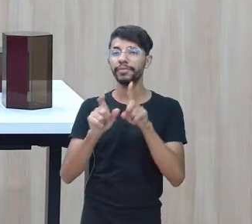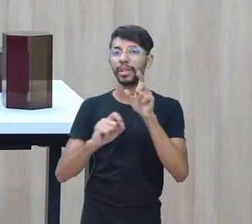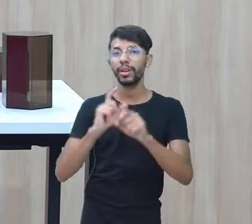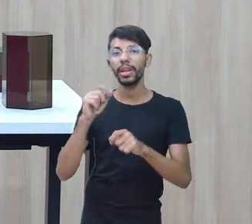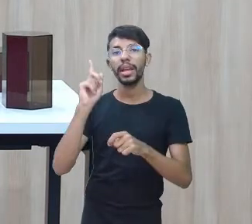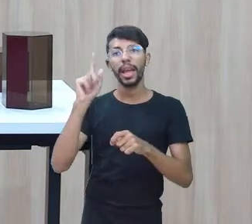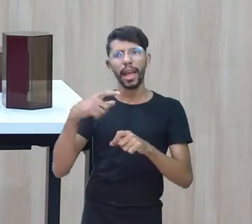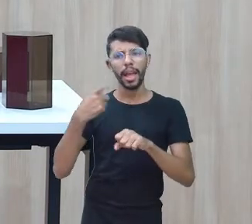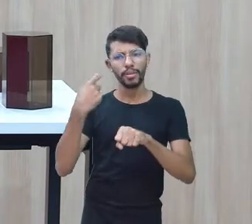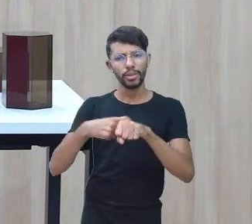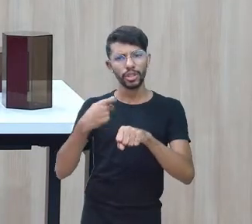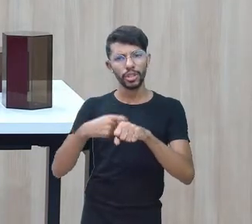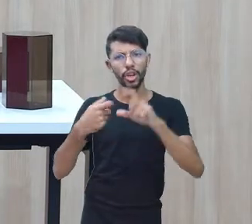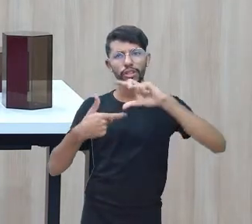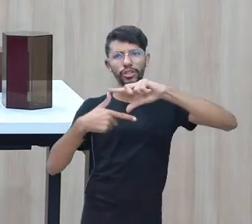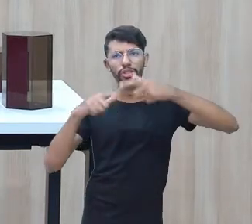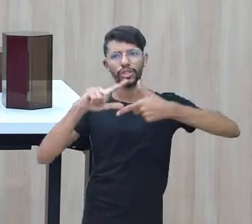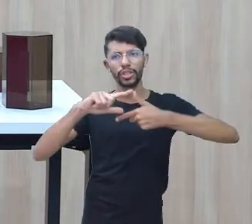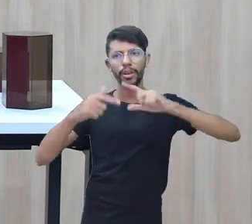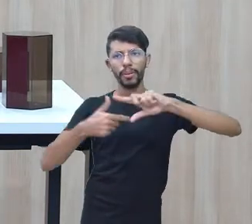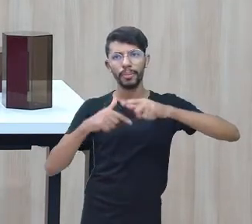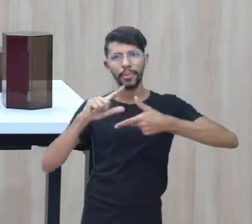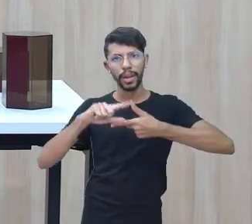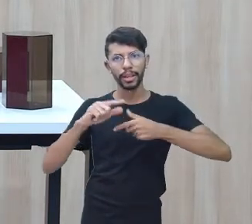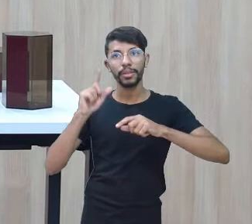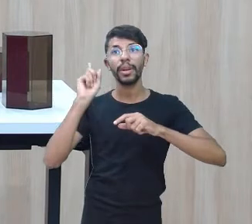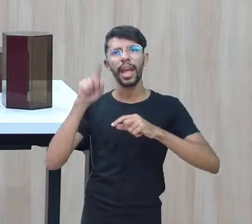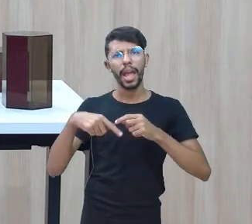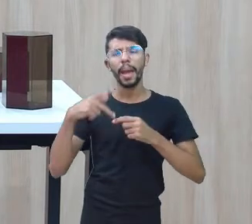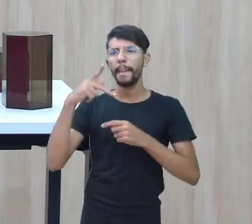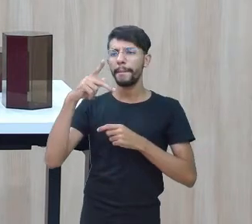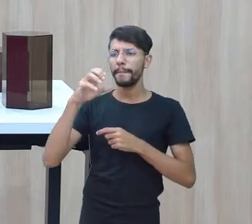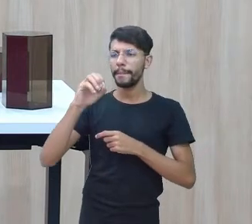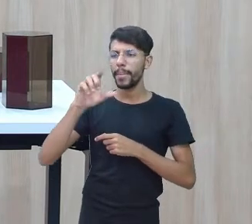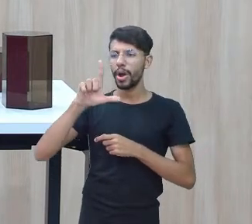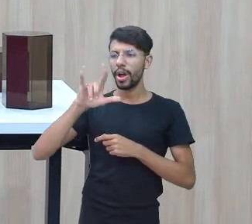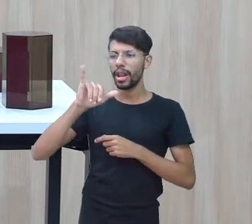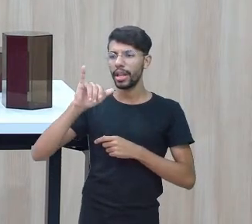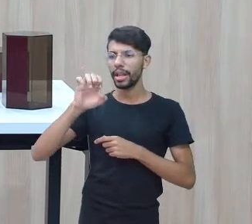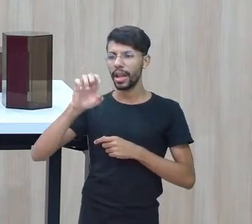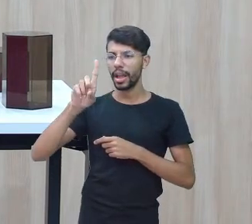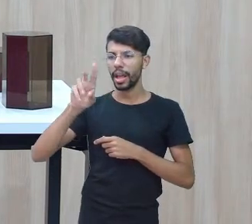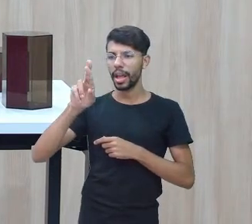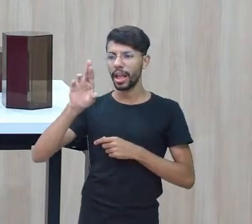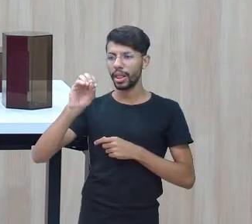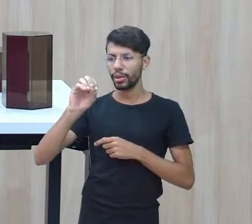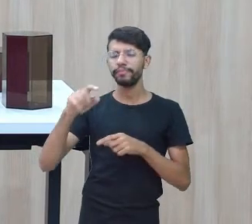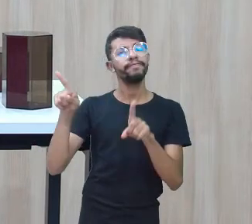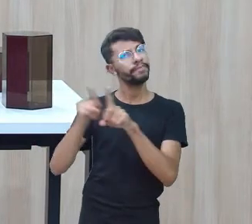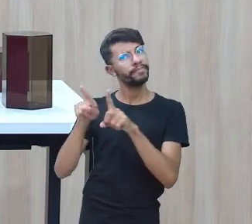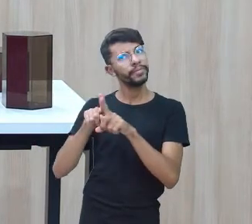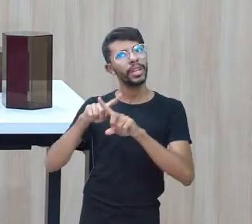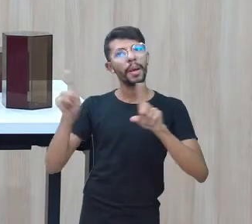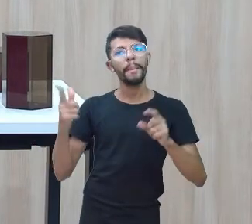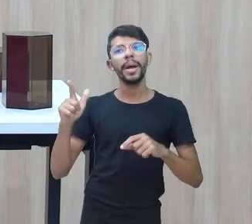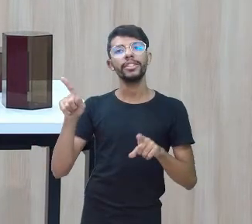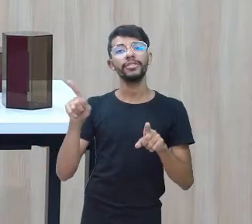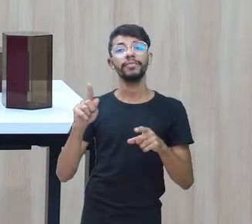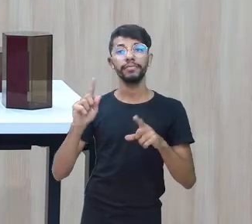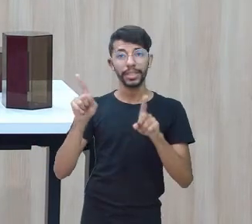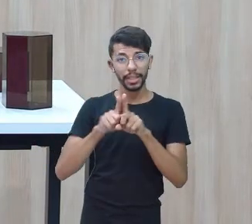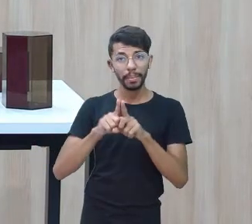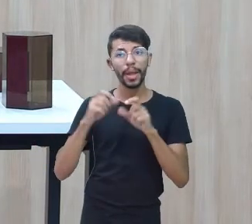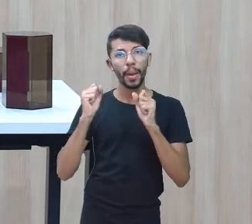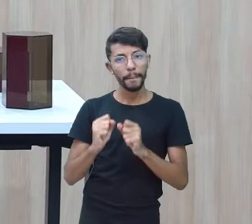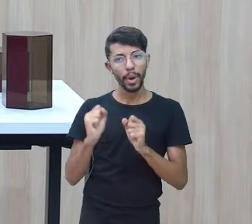geométrico? É. Isso é um poliedro? Também. Só que além de ser poliedro, eu posso classificar como prismas.